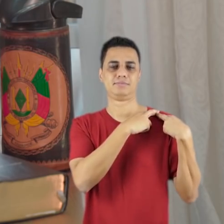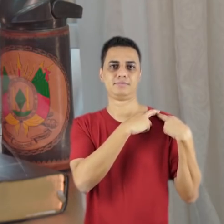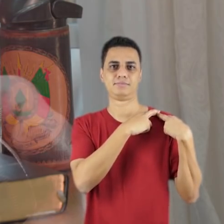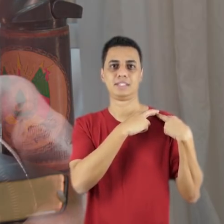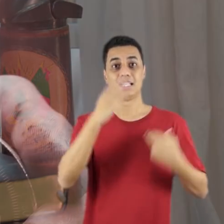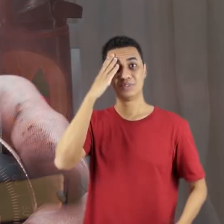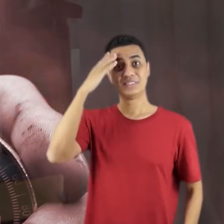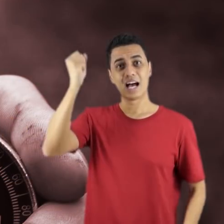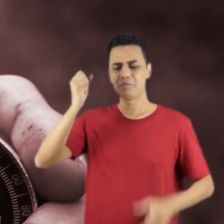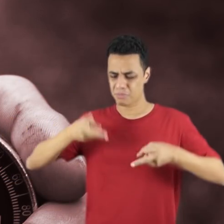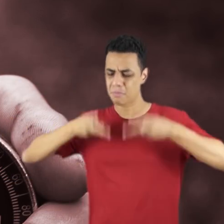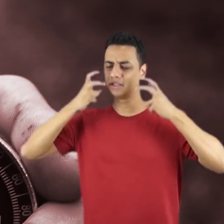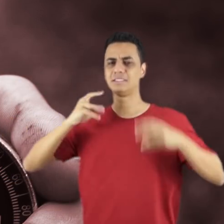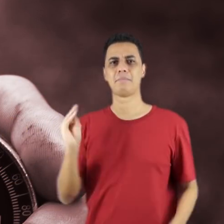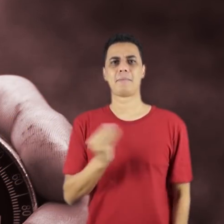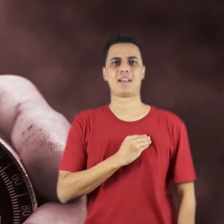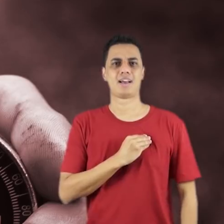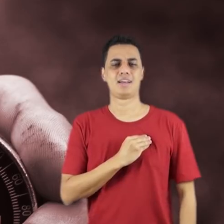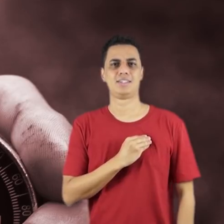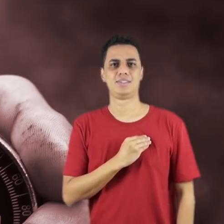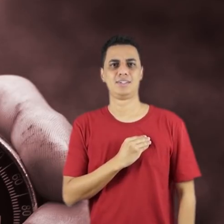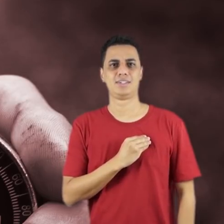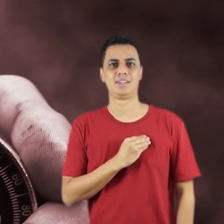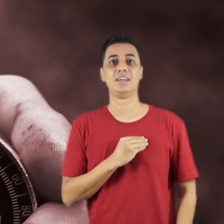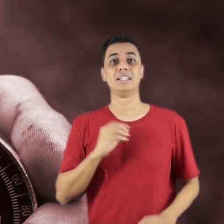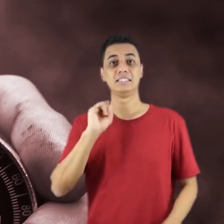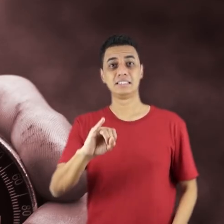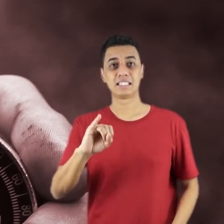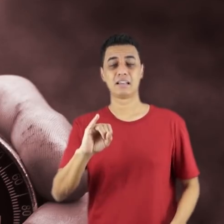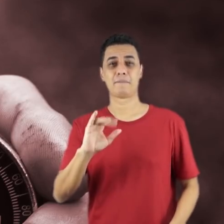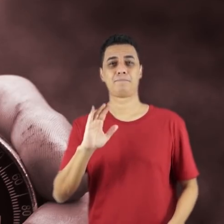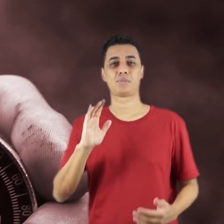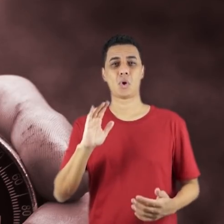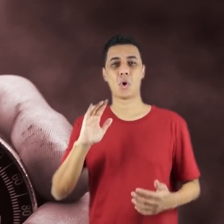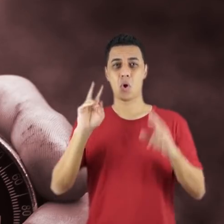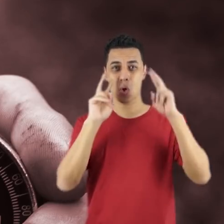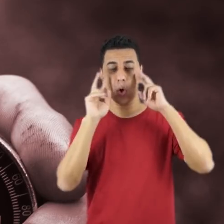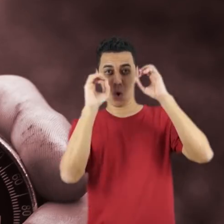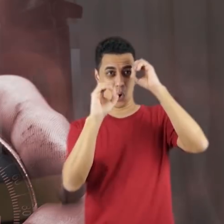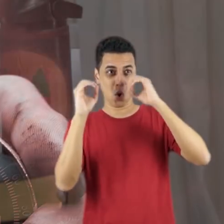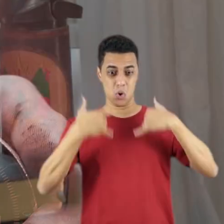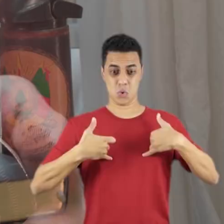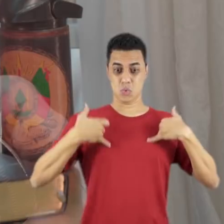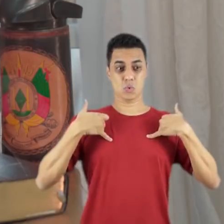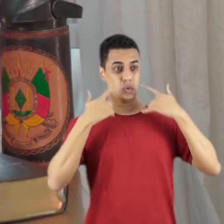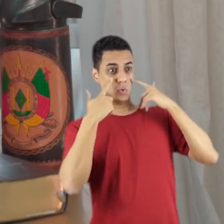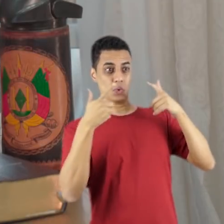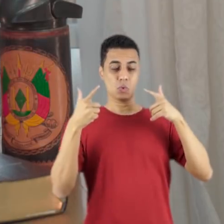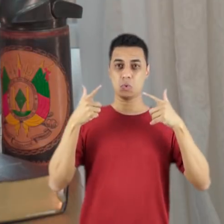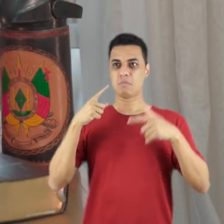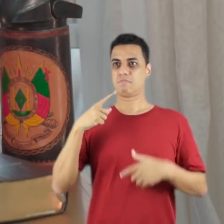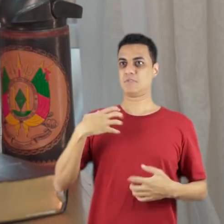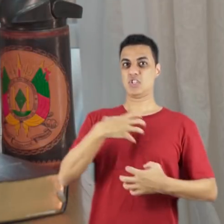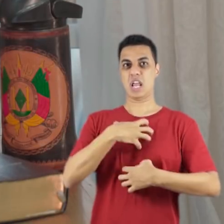Provérbios 21:4 diz: olhos arrogantes, coração orgulhoso e atos perversos, tudo isso é pecado. Nós já